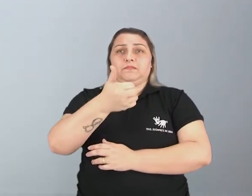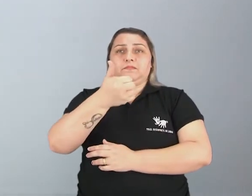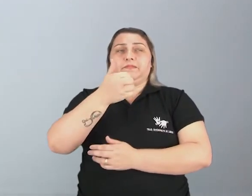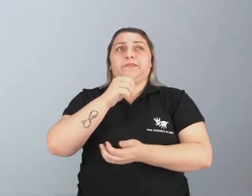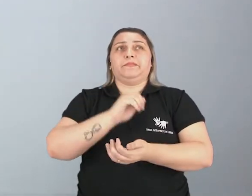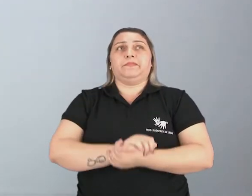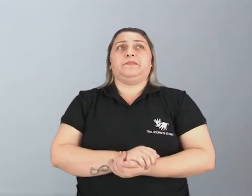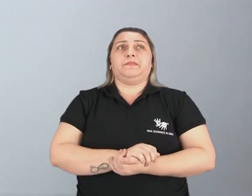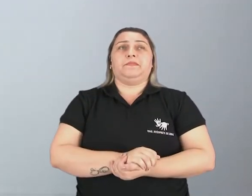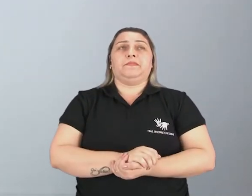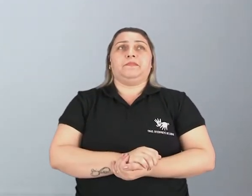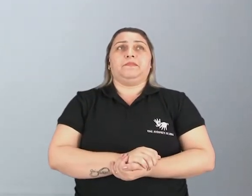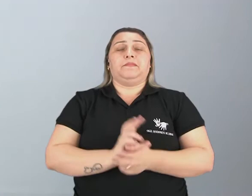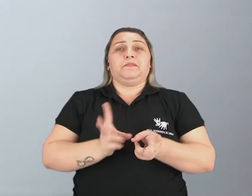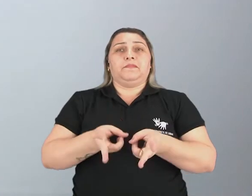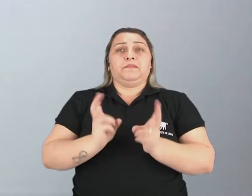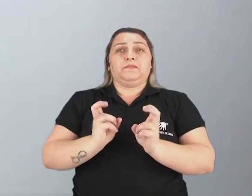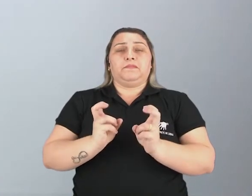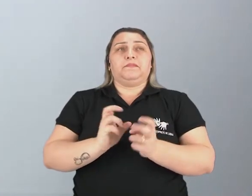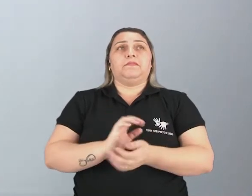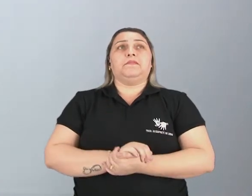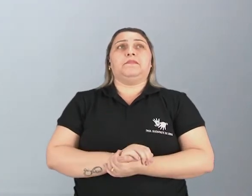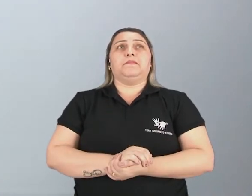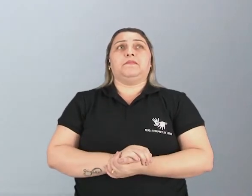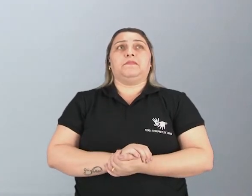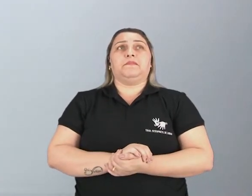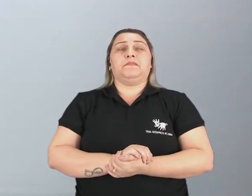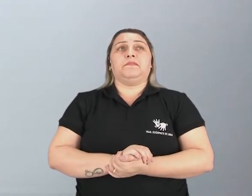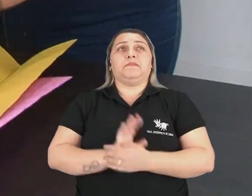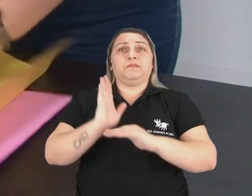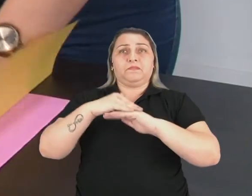mesmo todo, ó. Perceba que é o mesmo todo.